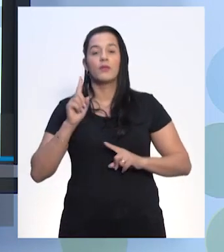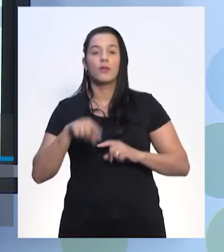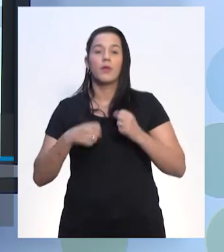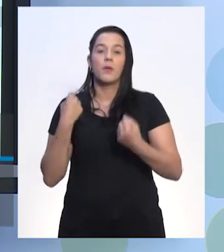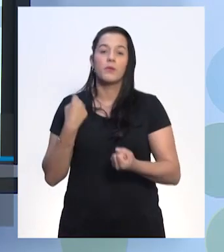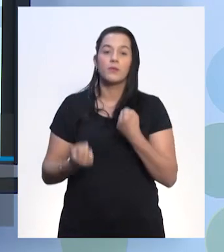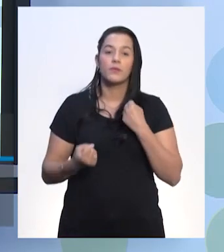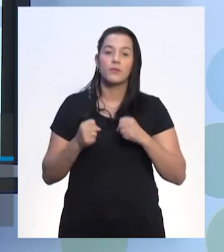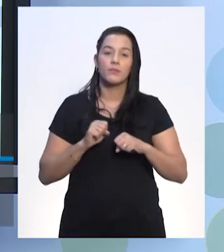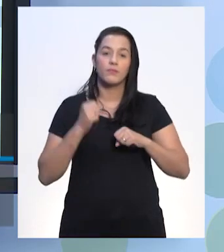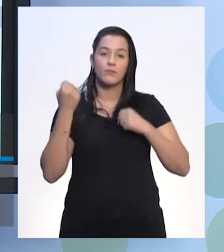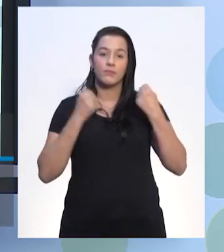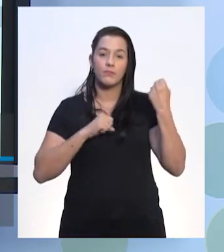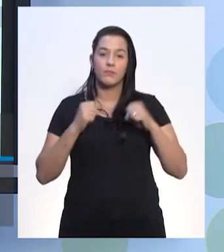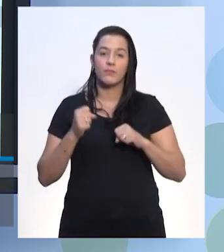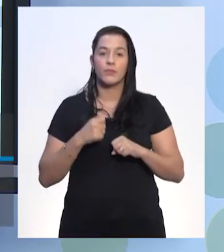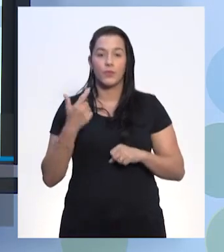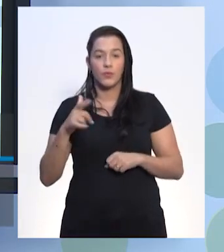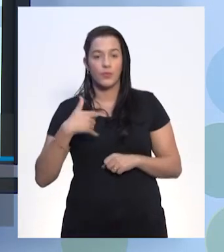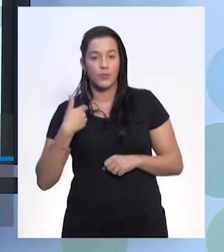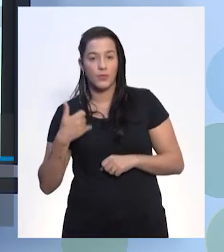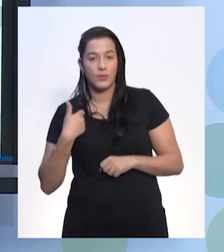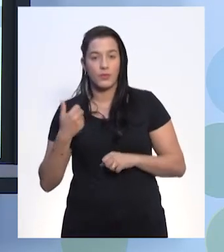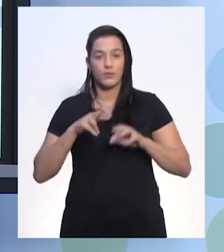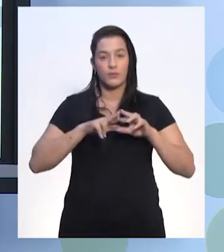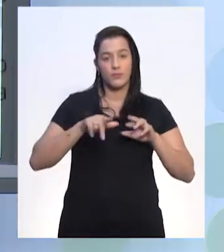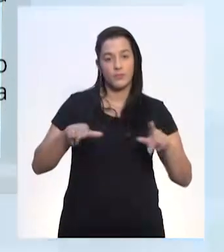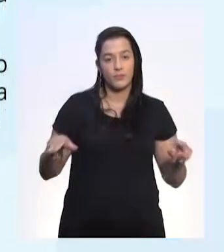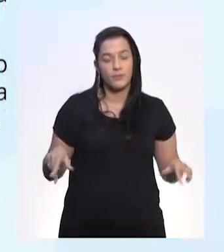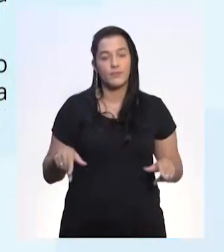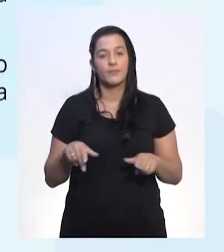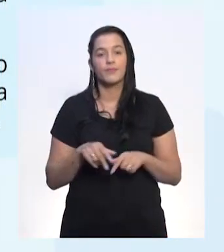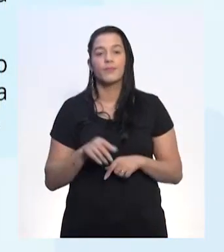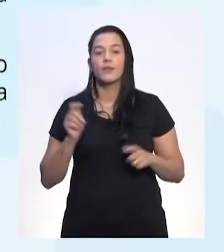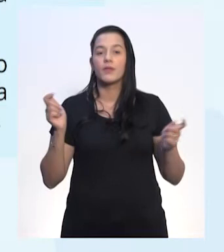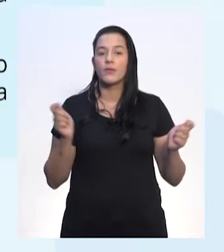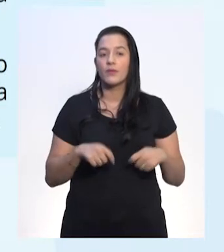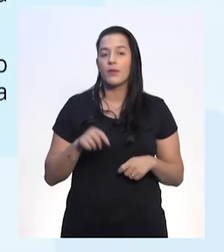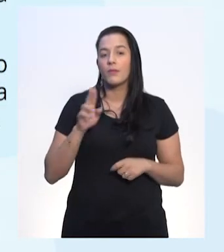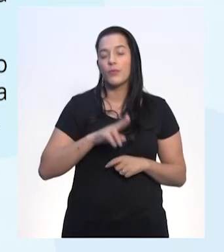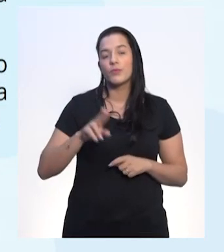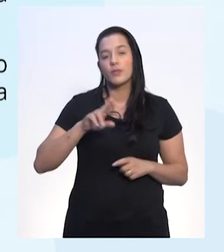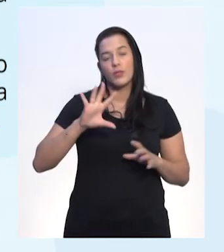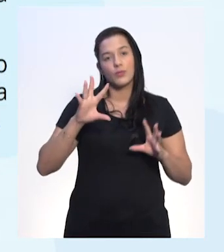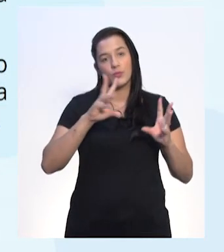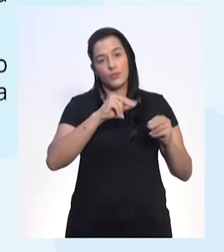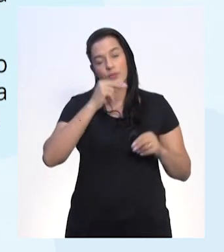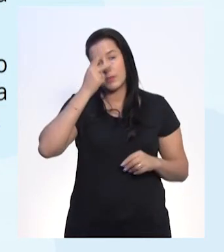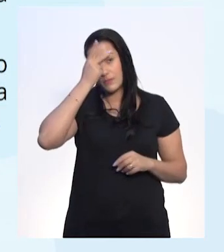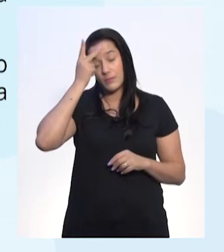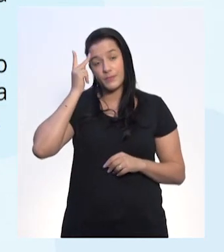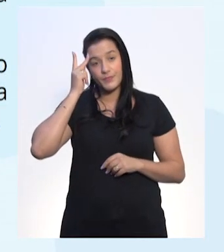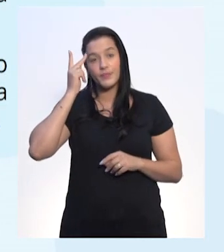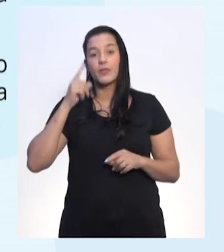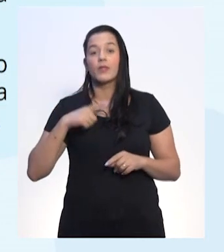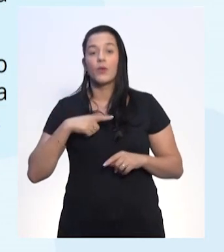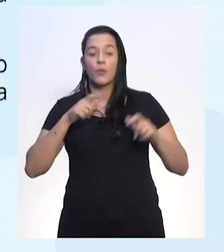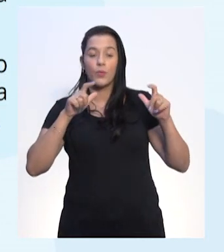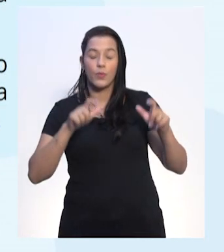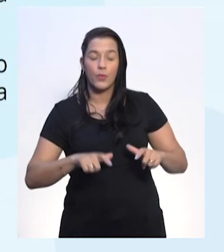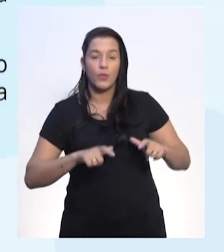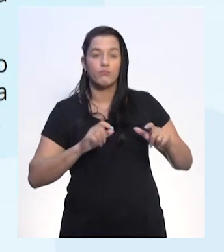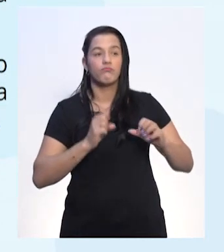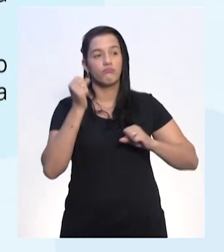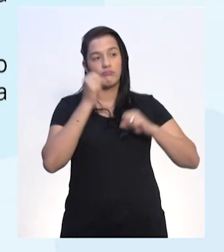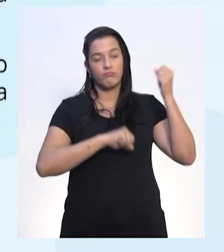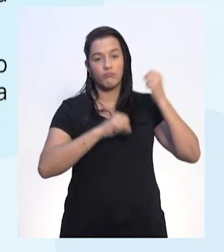de classes e idades diferentes. Assim, pode beneficiar todas as pessoas. Os espaços de lazer podem